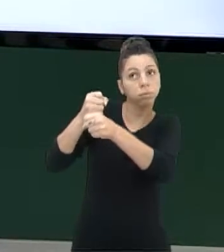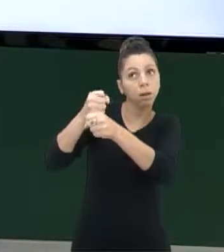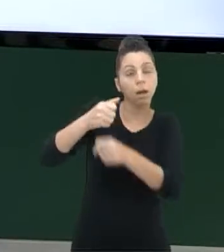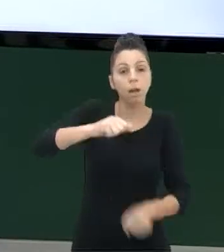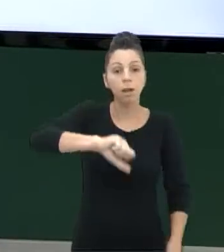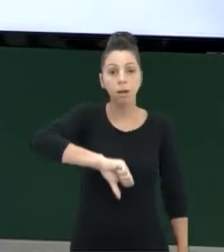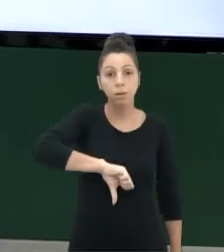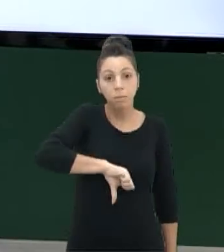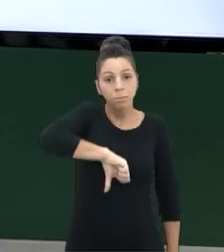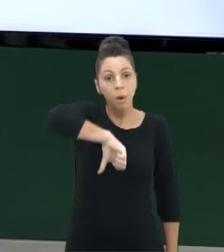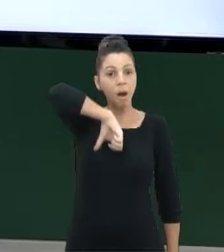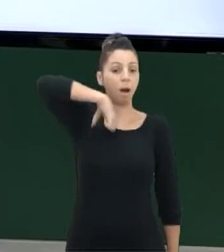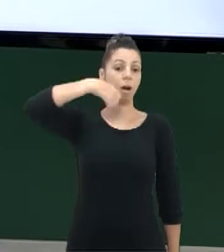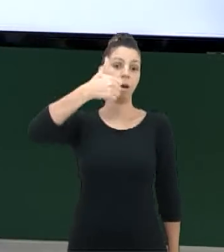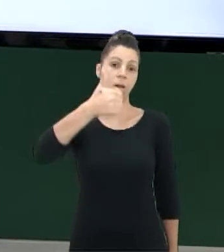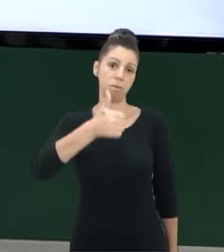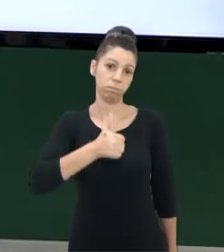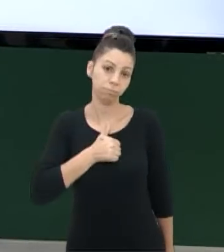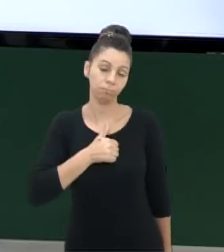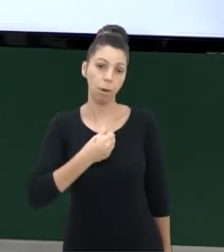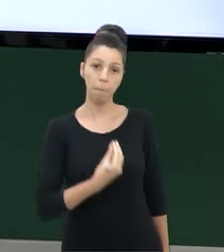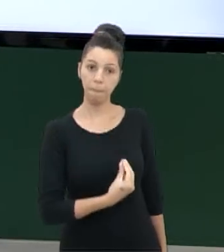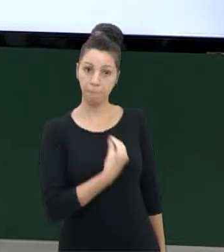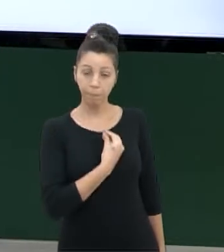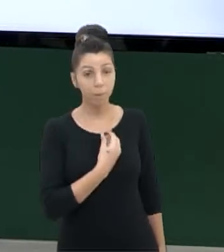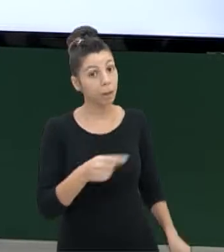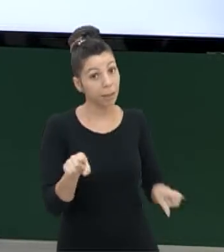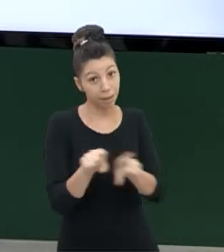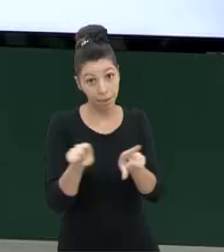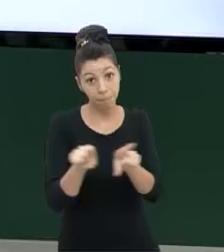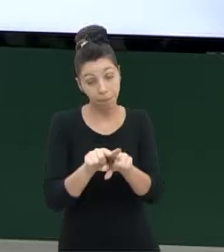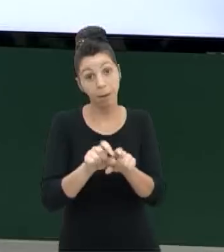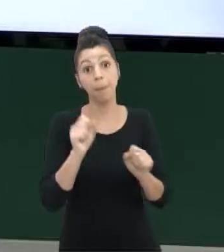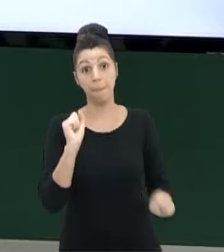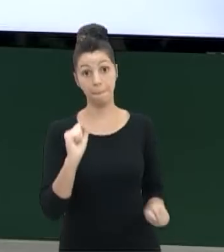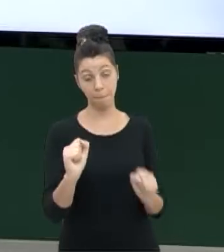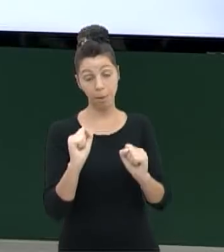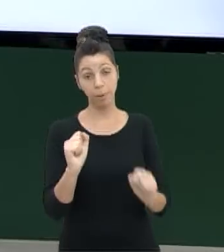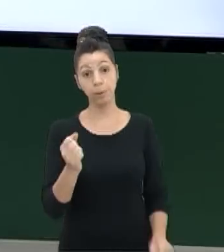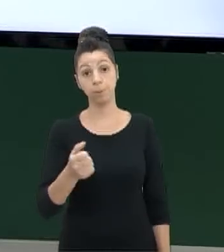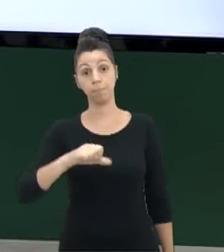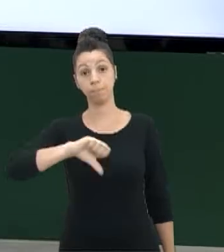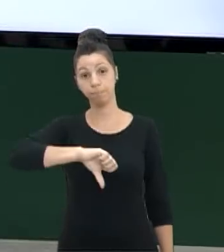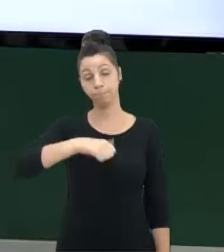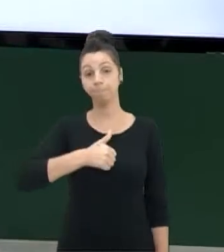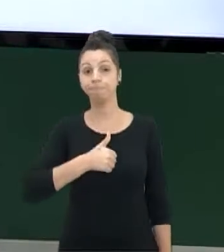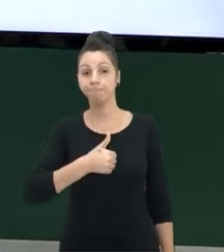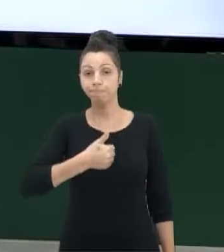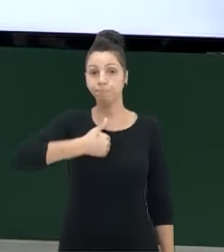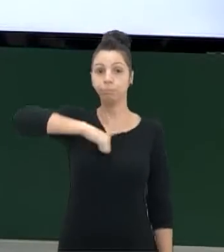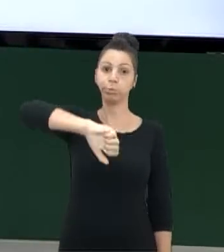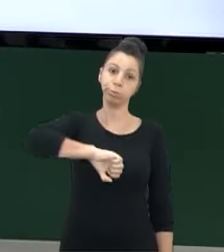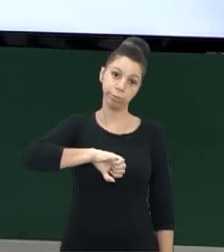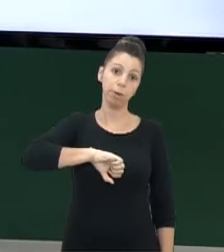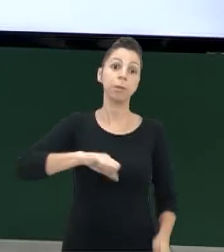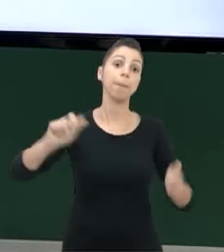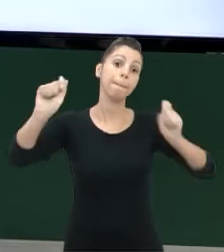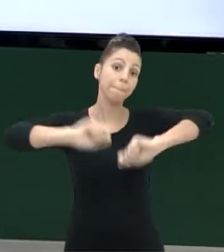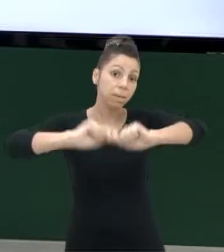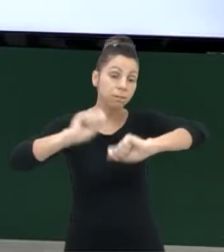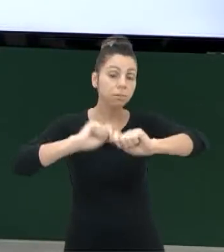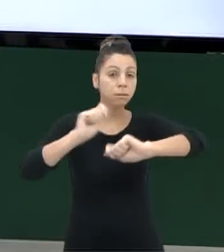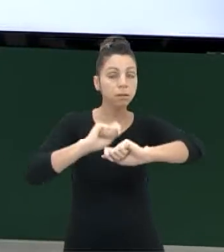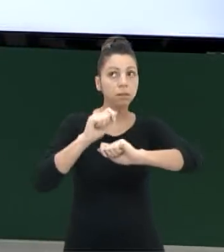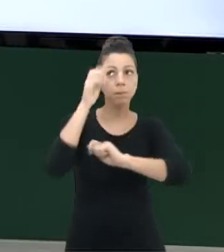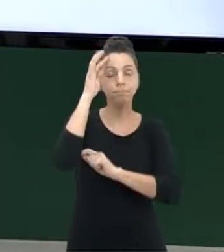minha vida, né? Ou ele constrói negativo também. Então, há um poder nisso que eu penso. A gente vai falar sobre isso.